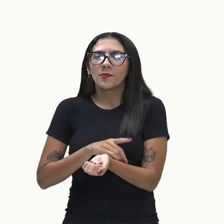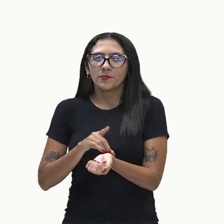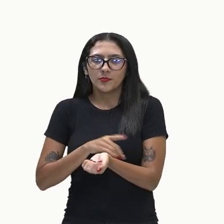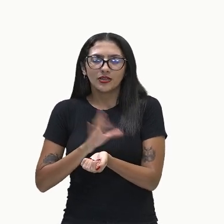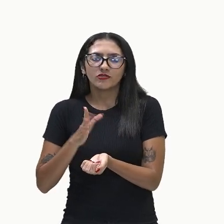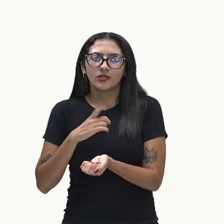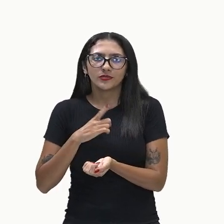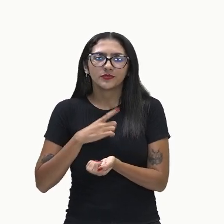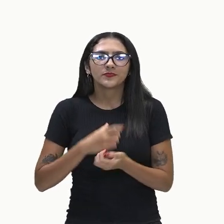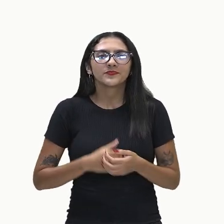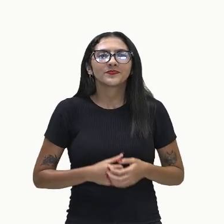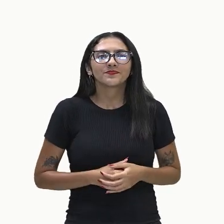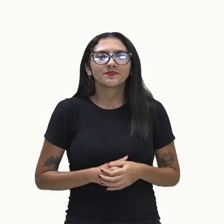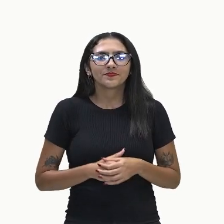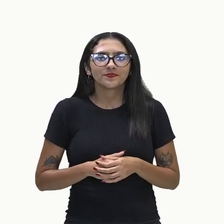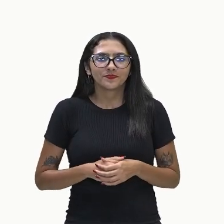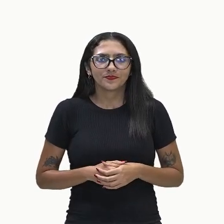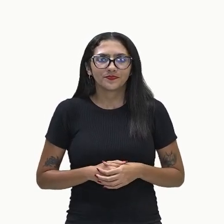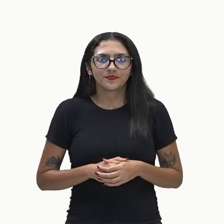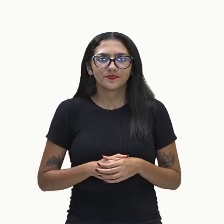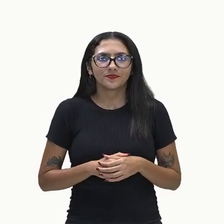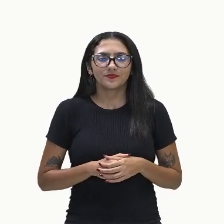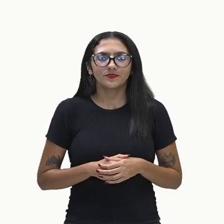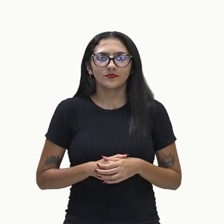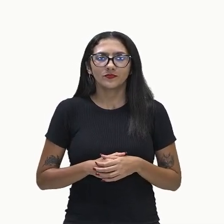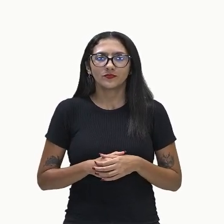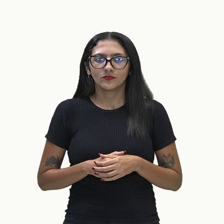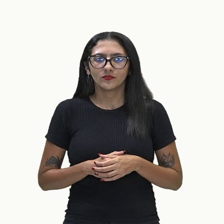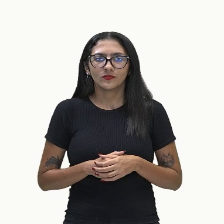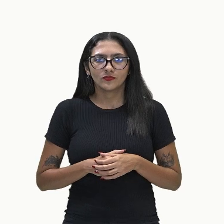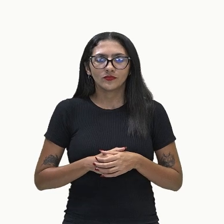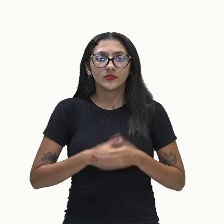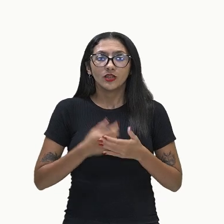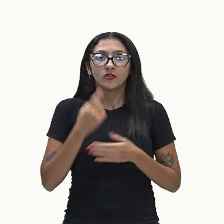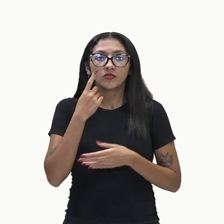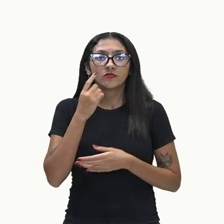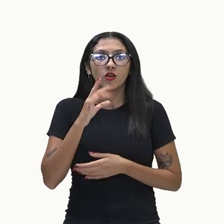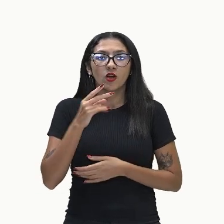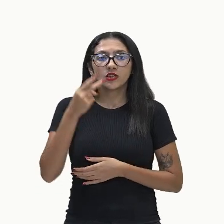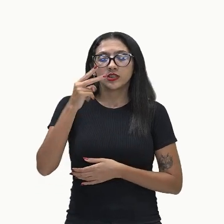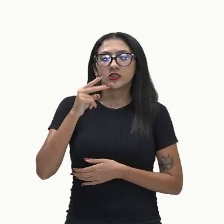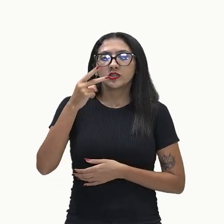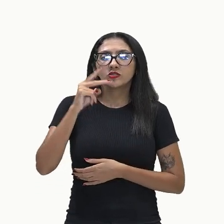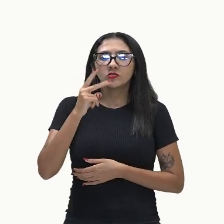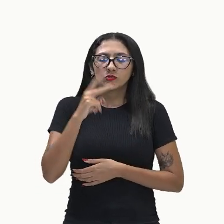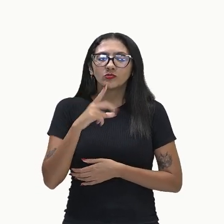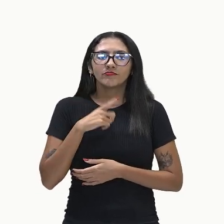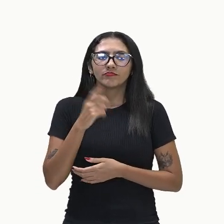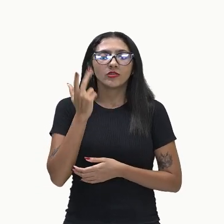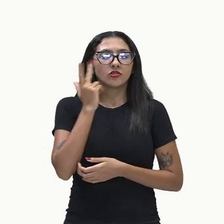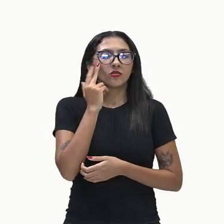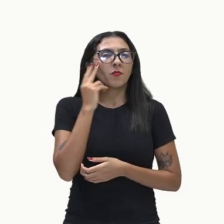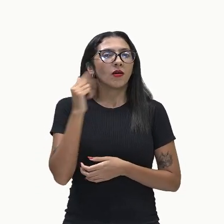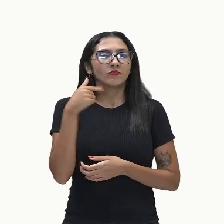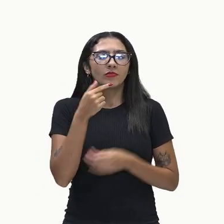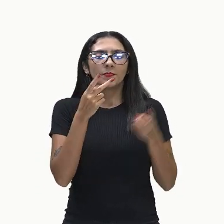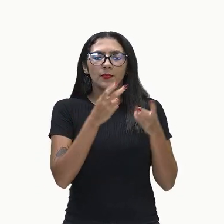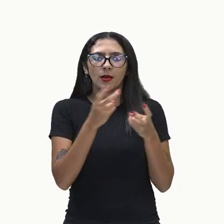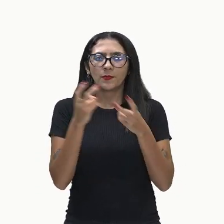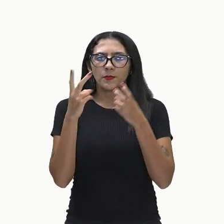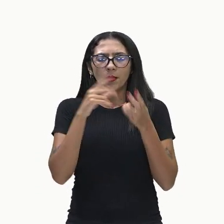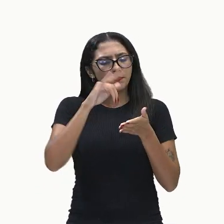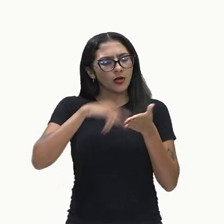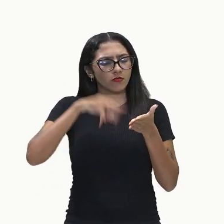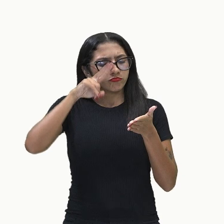de diabetes. Tá? Então, nesse caso, a gente vai explorar apenas esses dois pontos aqui, que é muito comum encontrá-los em